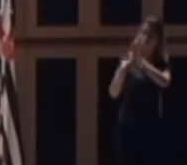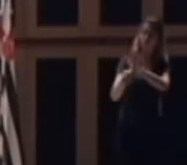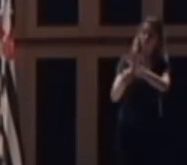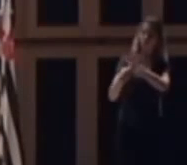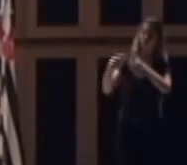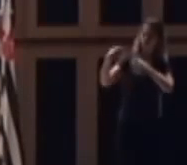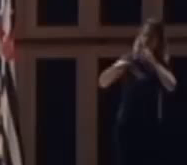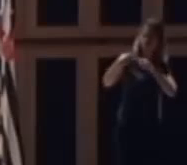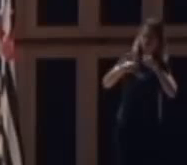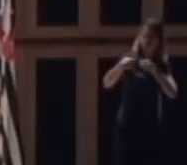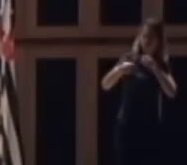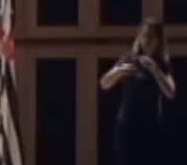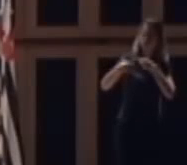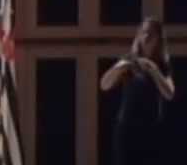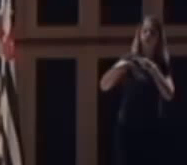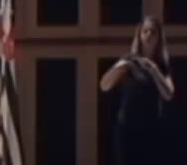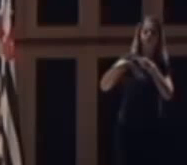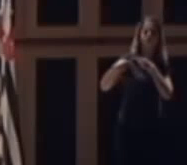um debate